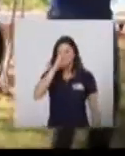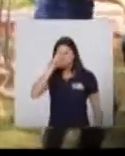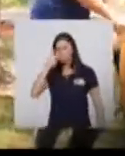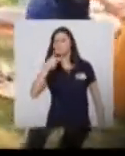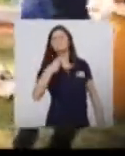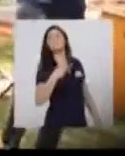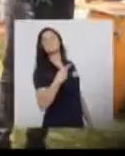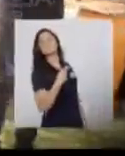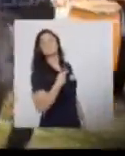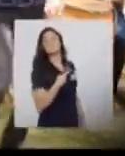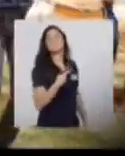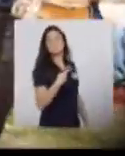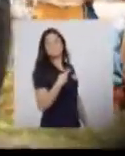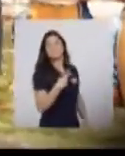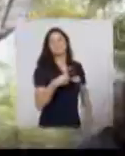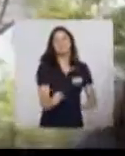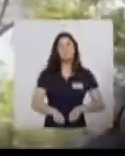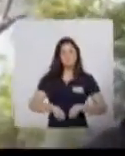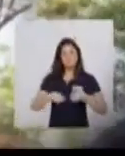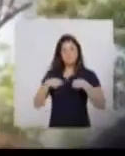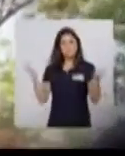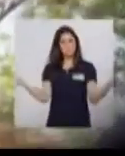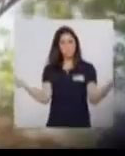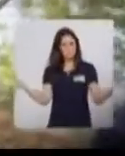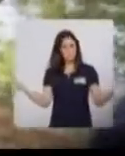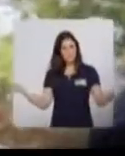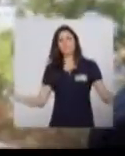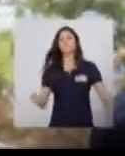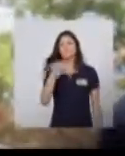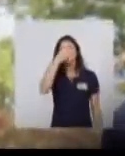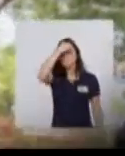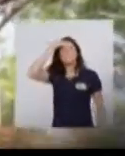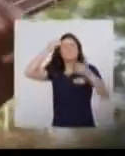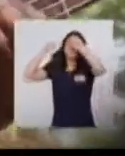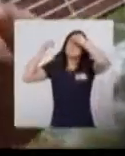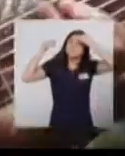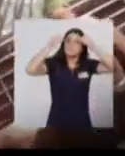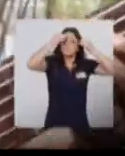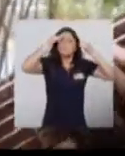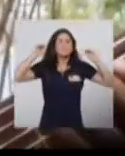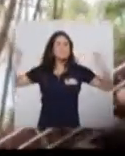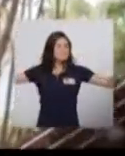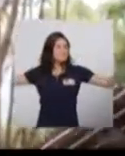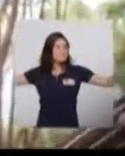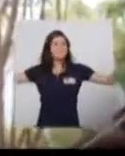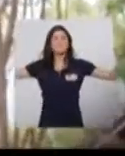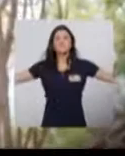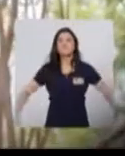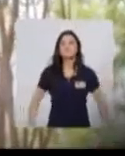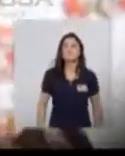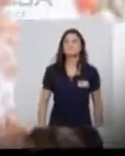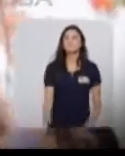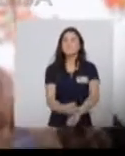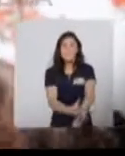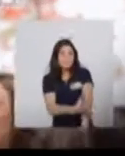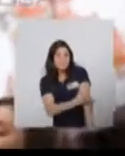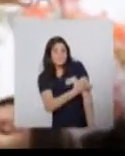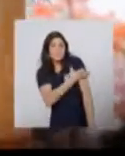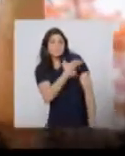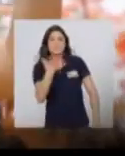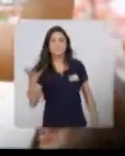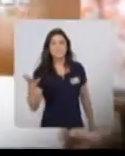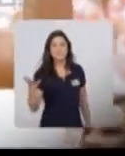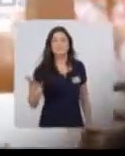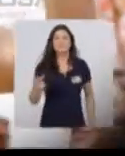minha, esqueci os meus impossíveis. A flora aos sentidos